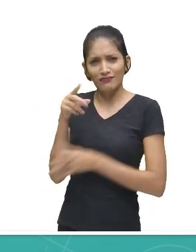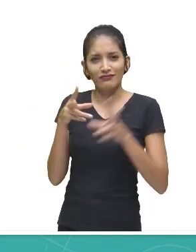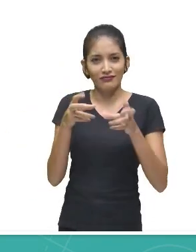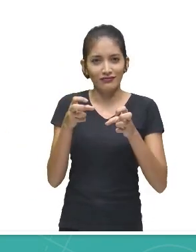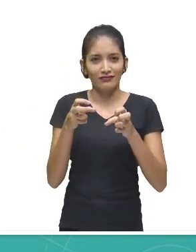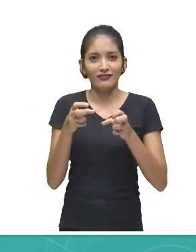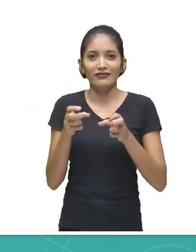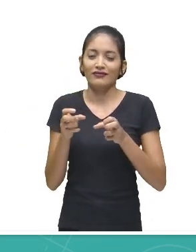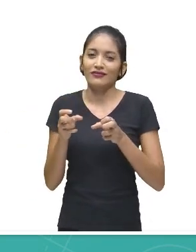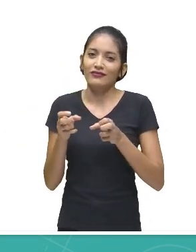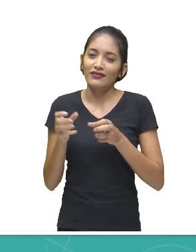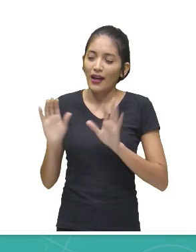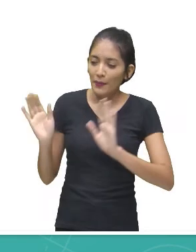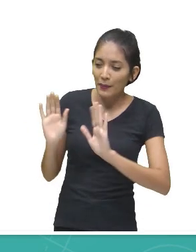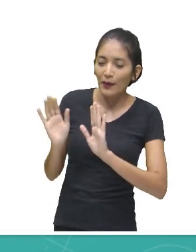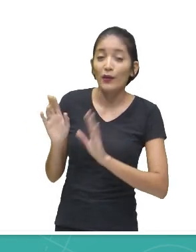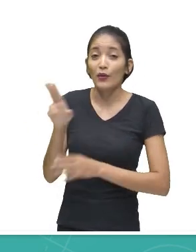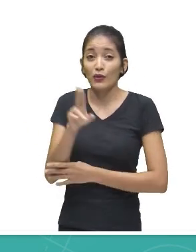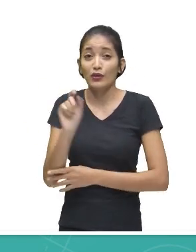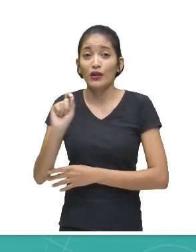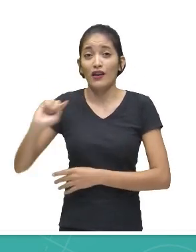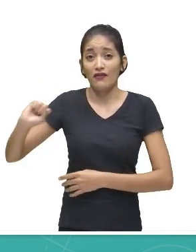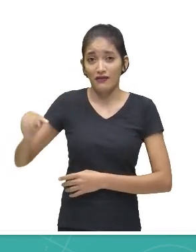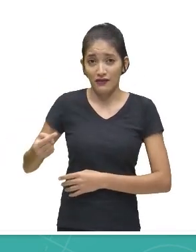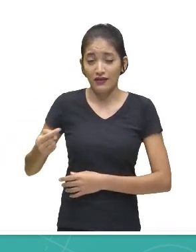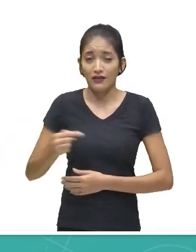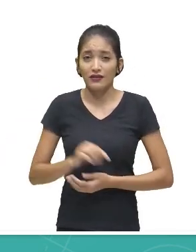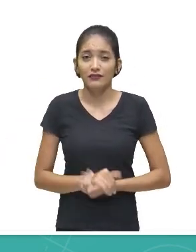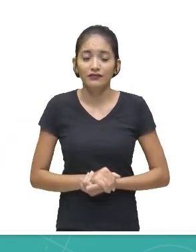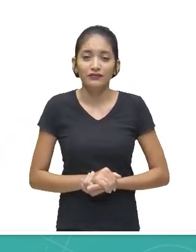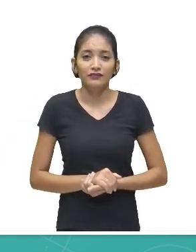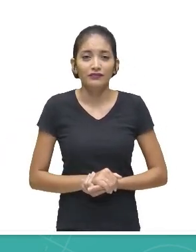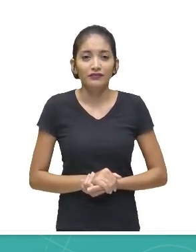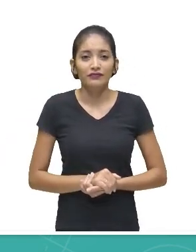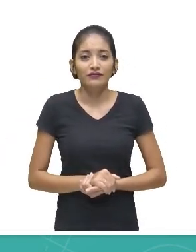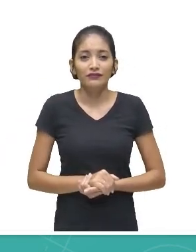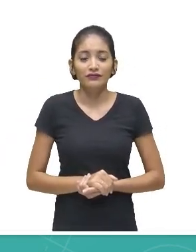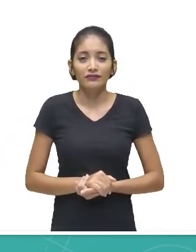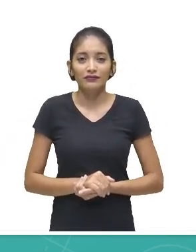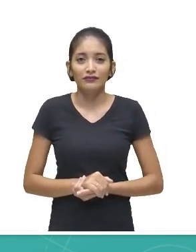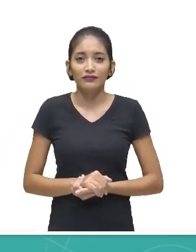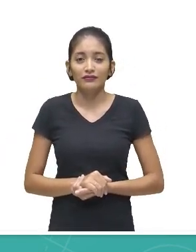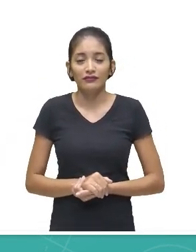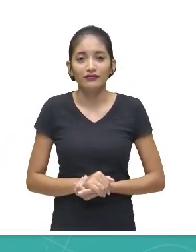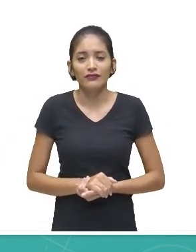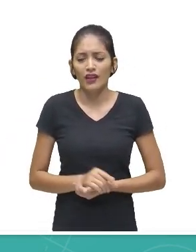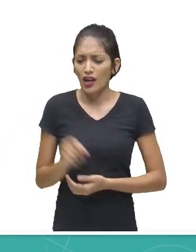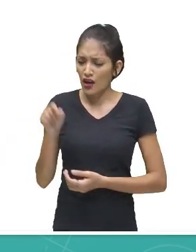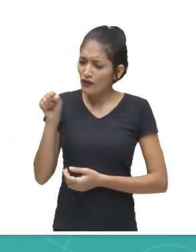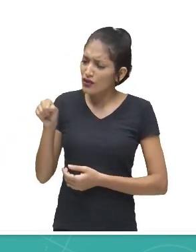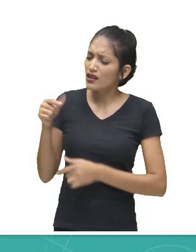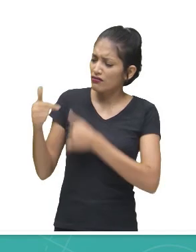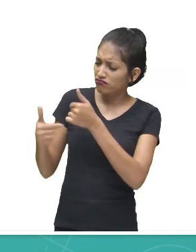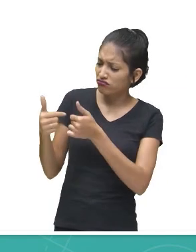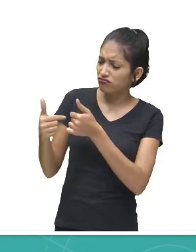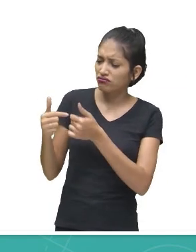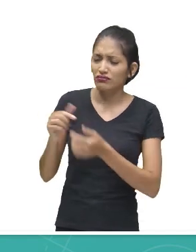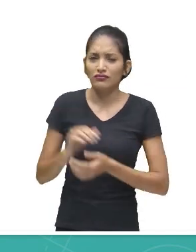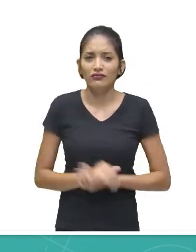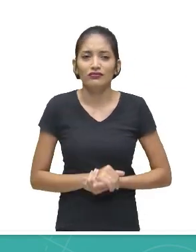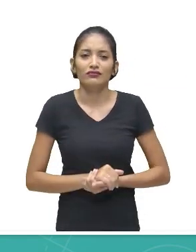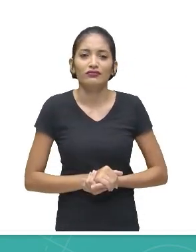uma saudação, precisa utilizar a vírgula, certo? Fez a interrogação. Você trabalha?